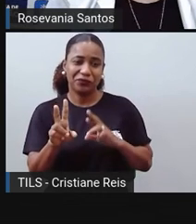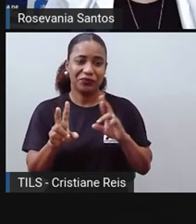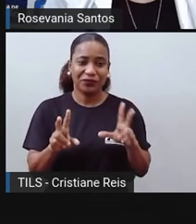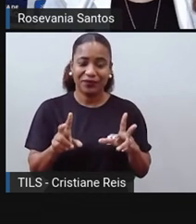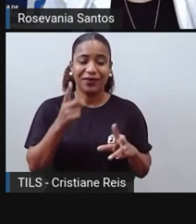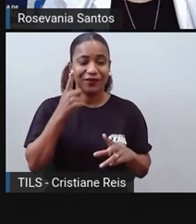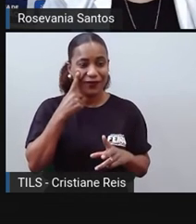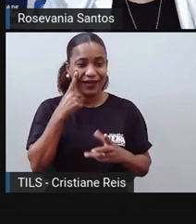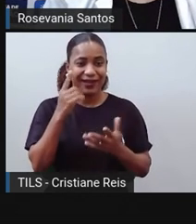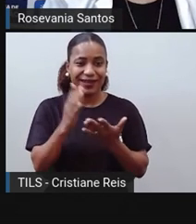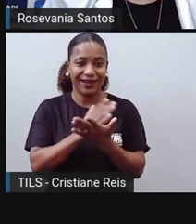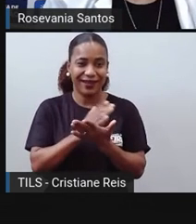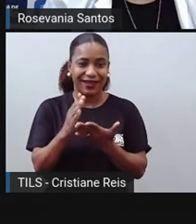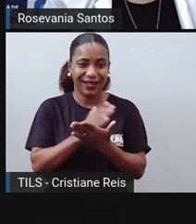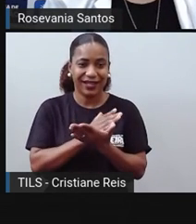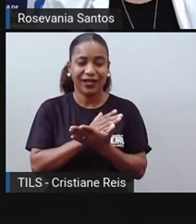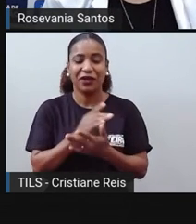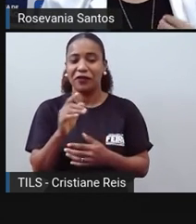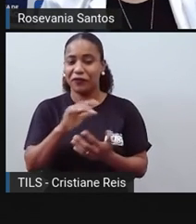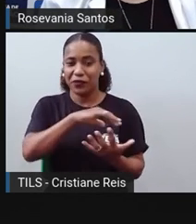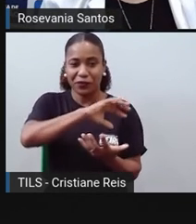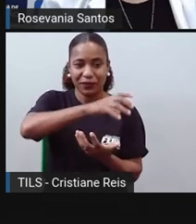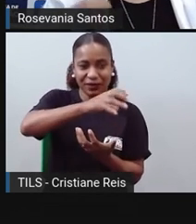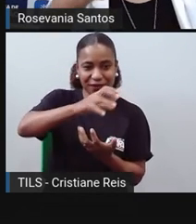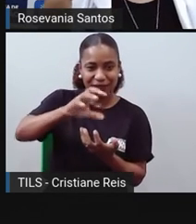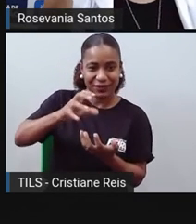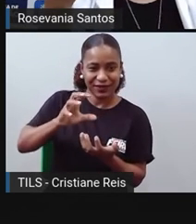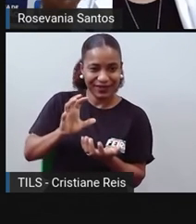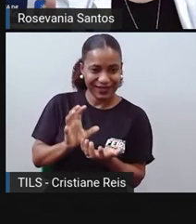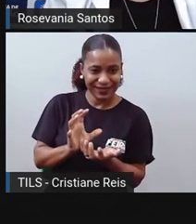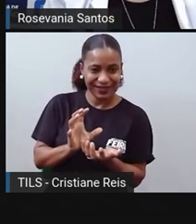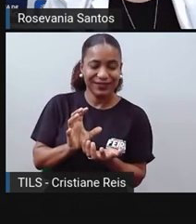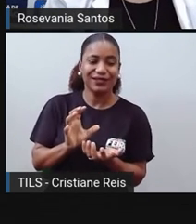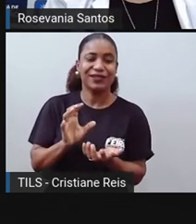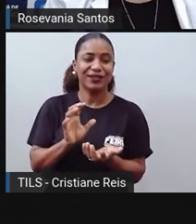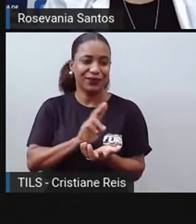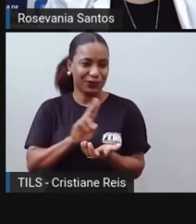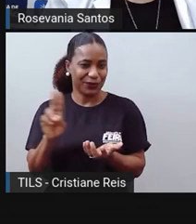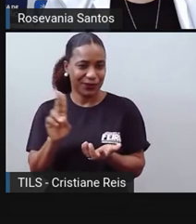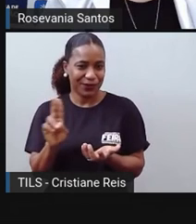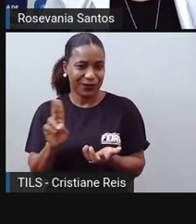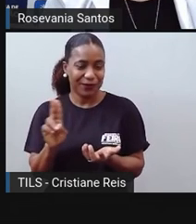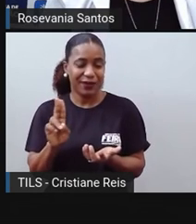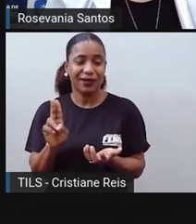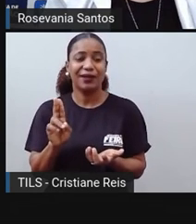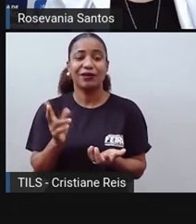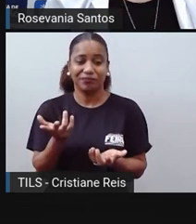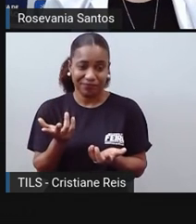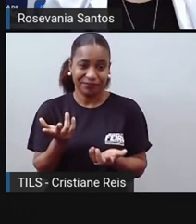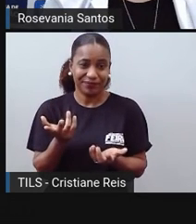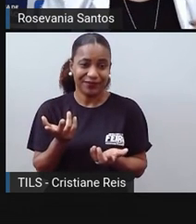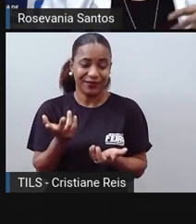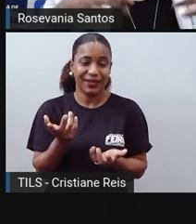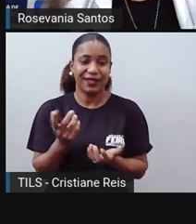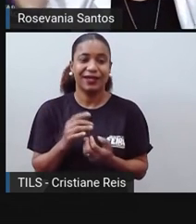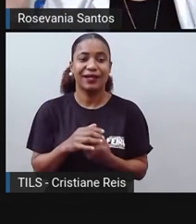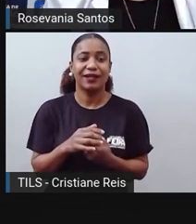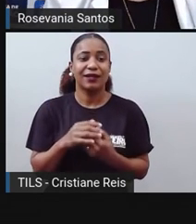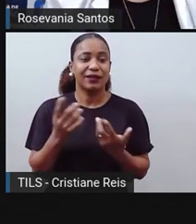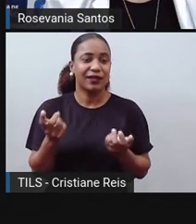você vai encontrar como o continente Antártico, ora você vai encontrar como a Antártida. Então, na realidade,